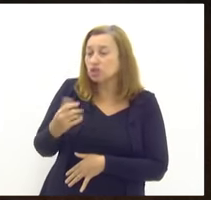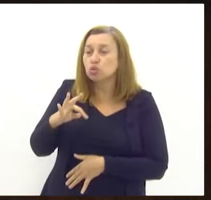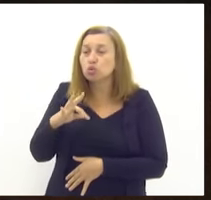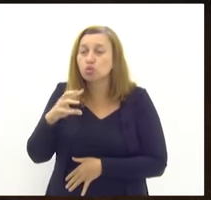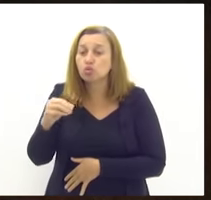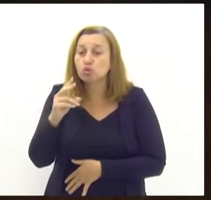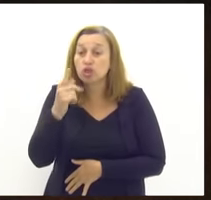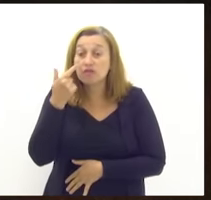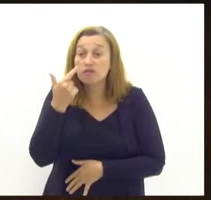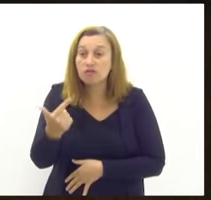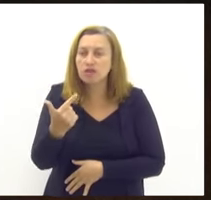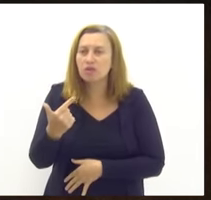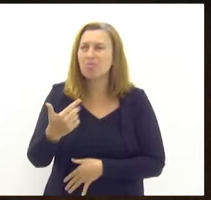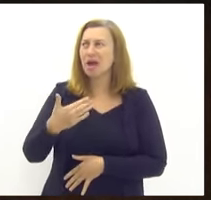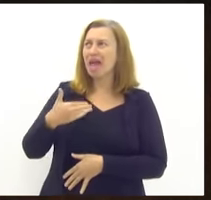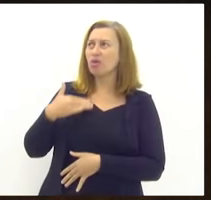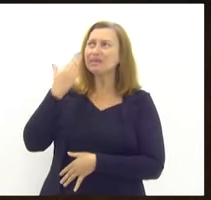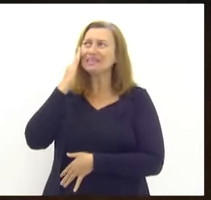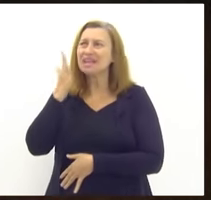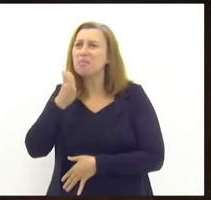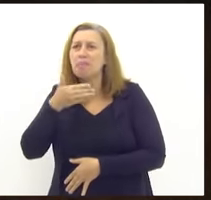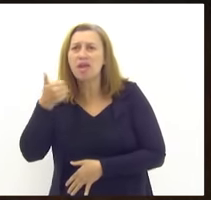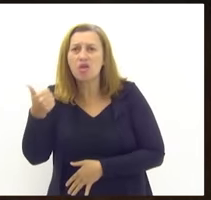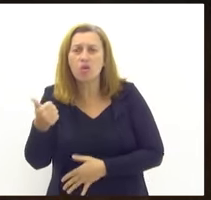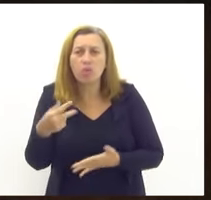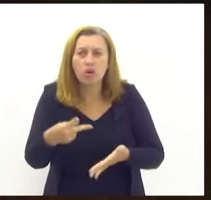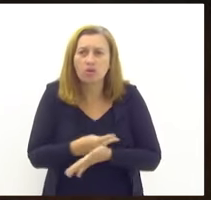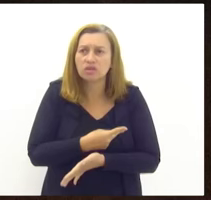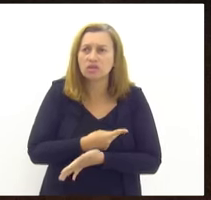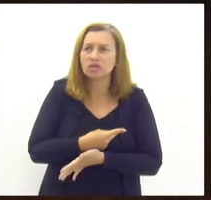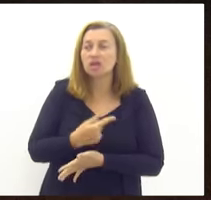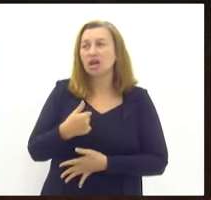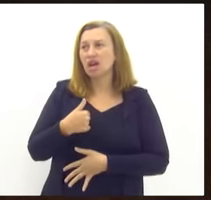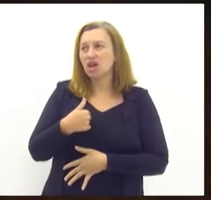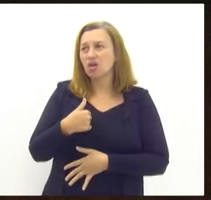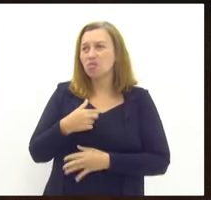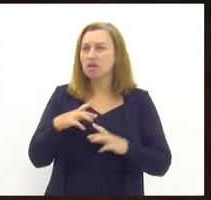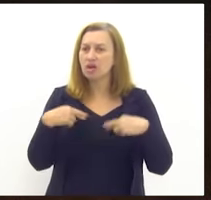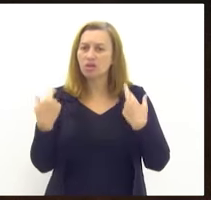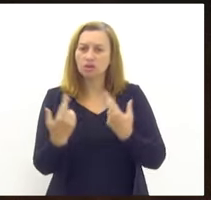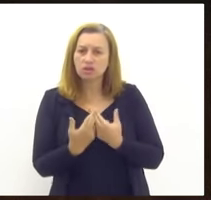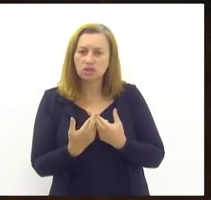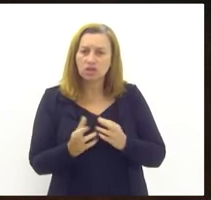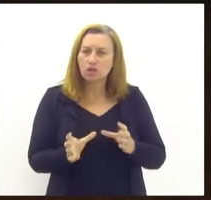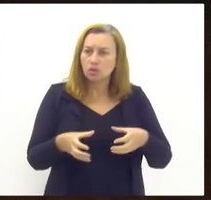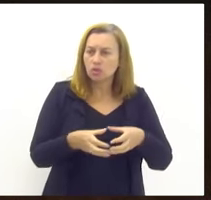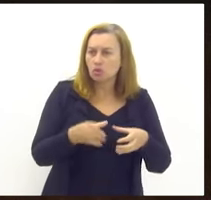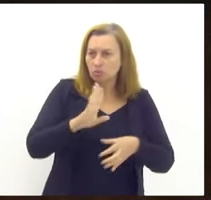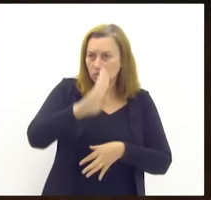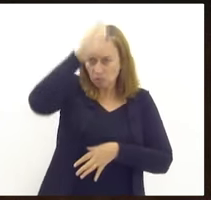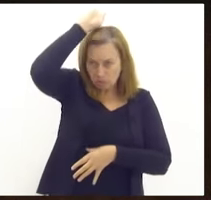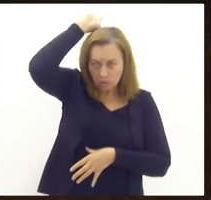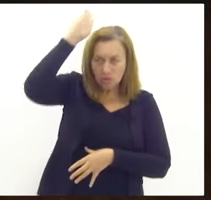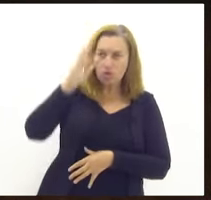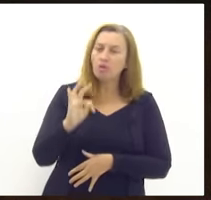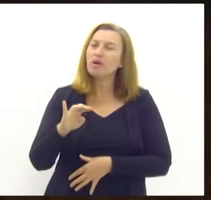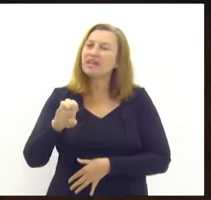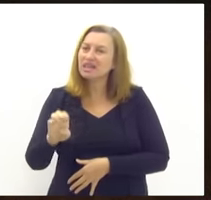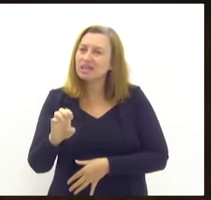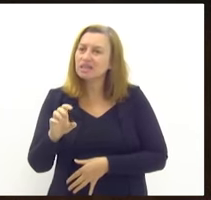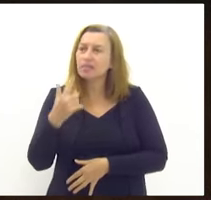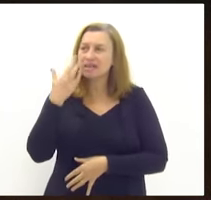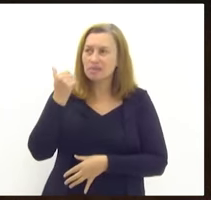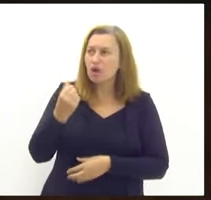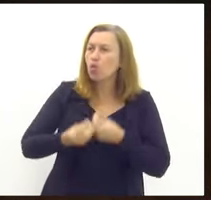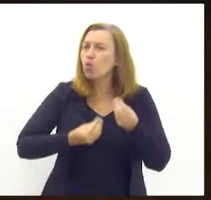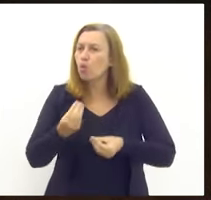viram para eu entender melhor a situação até estive me me reunir com o comandante Leandro Monteiro do corpo de bombeiros para entender como é que é o